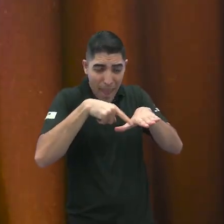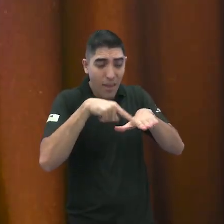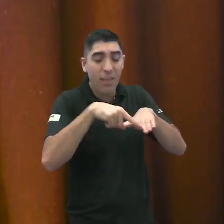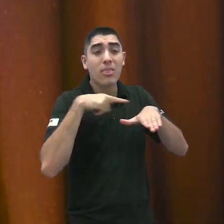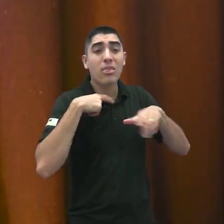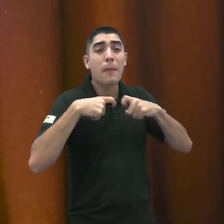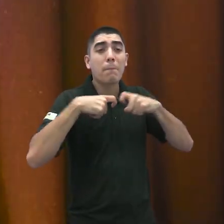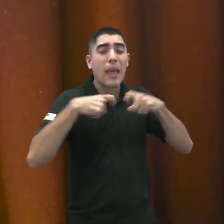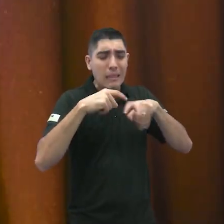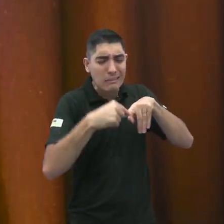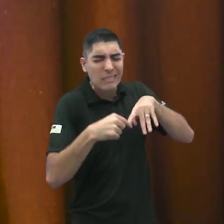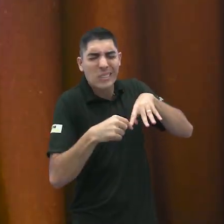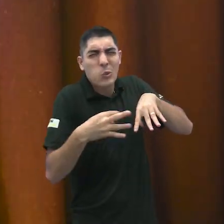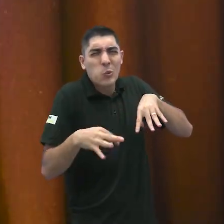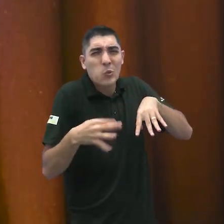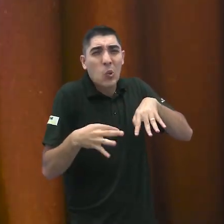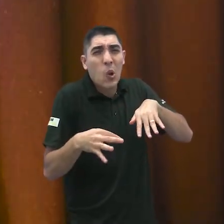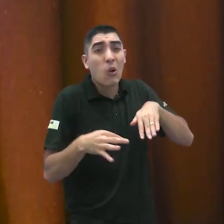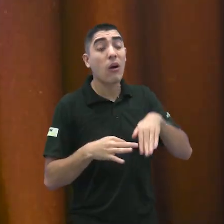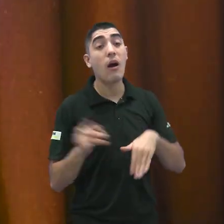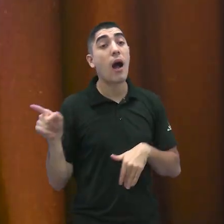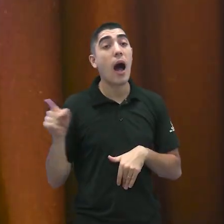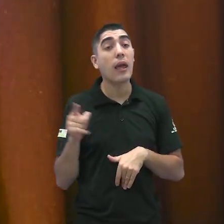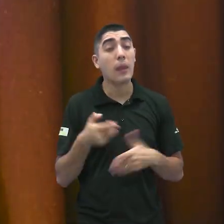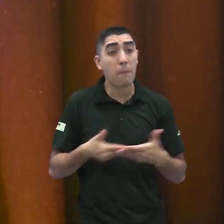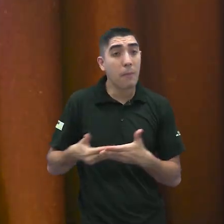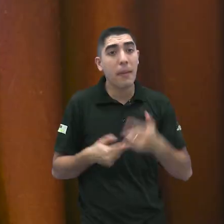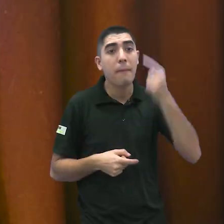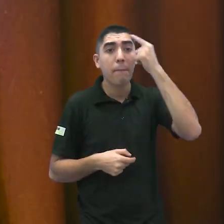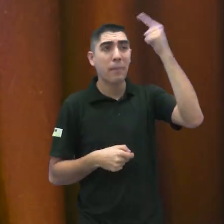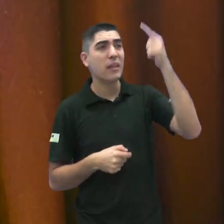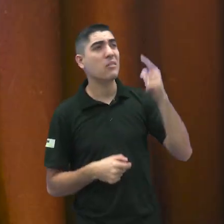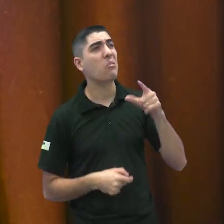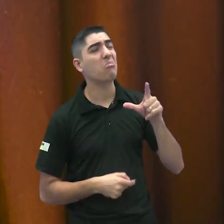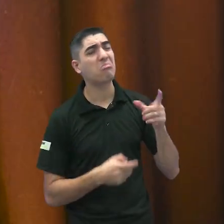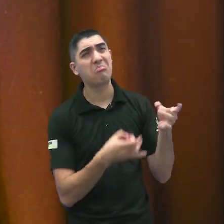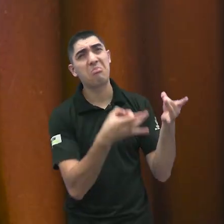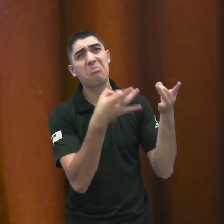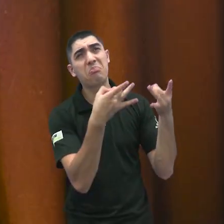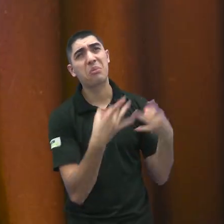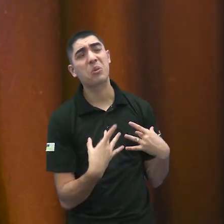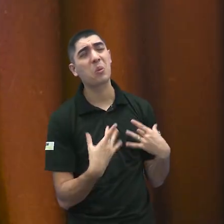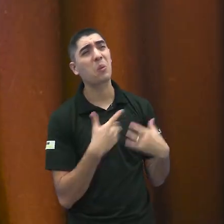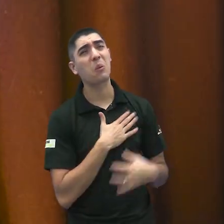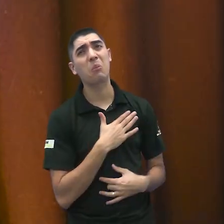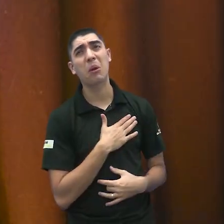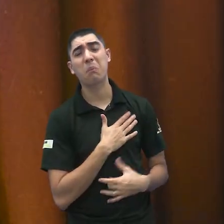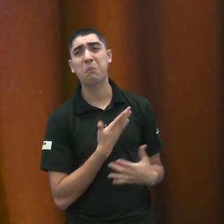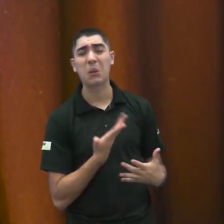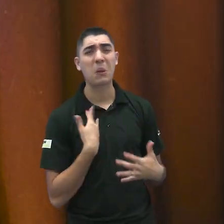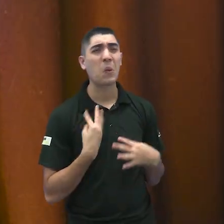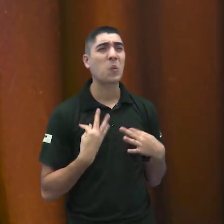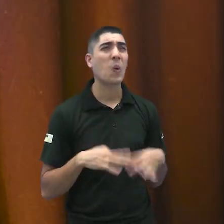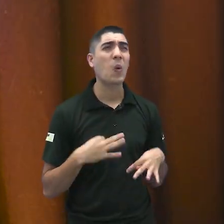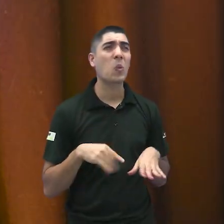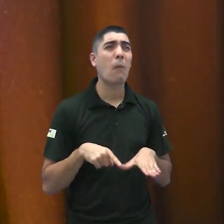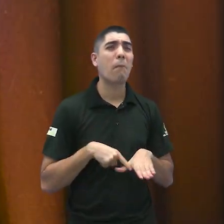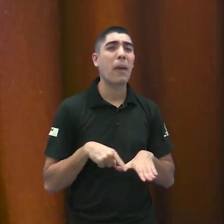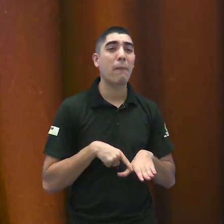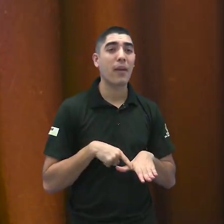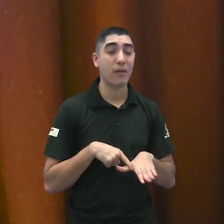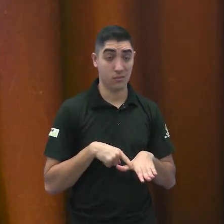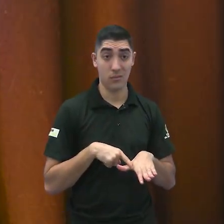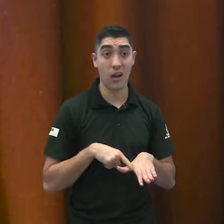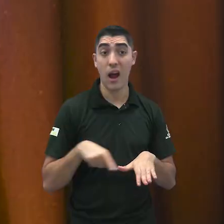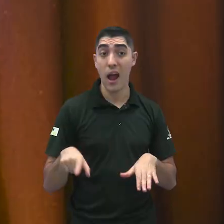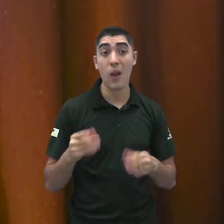é a sensação que essa criança registra? Estou abandonada, eu não tenho um adulto, alguém para me cuidar. Então, para que eu não me sinta